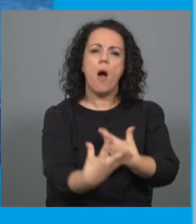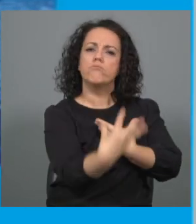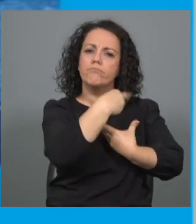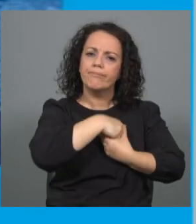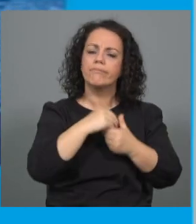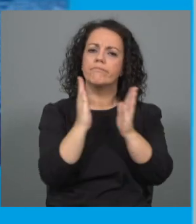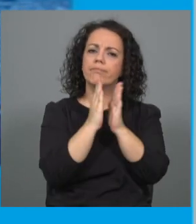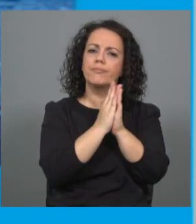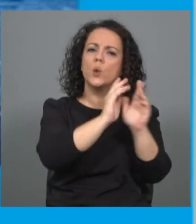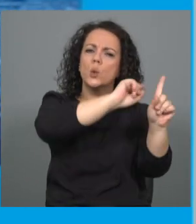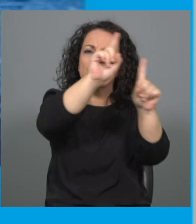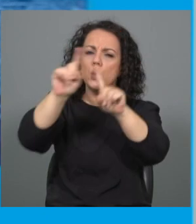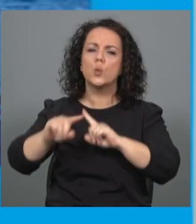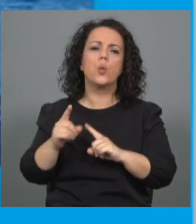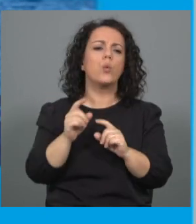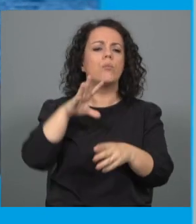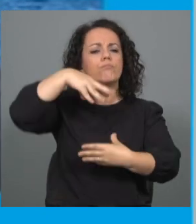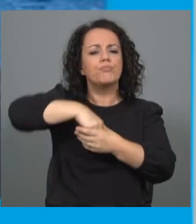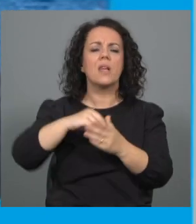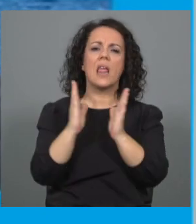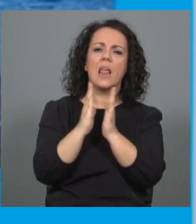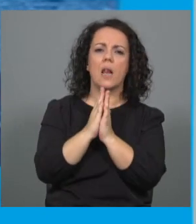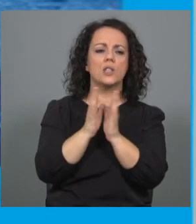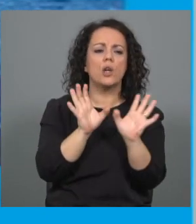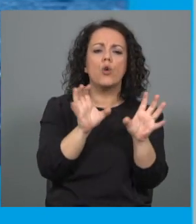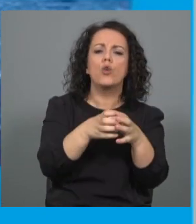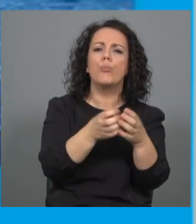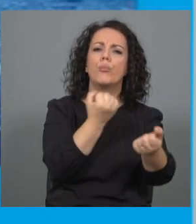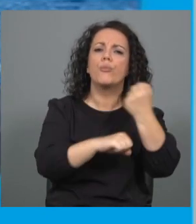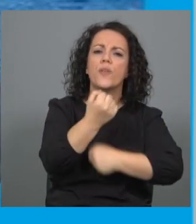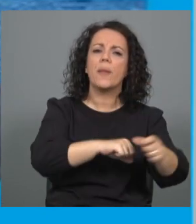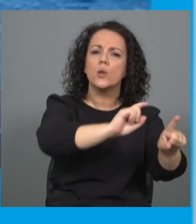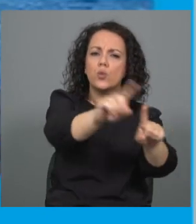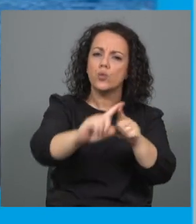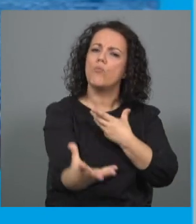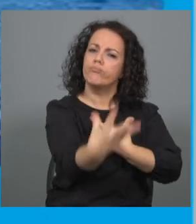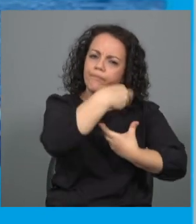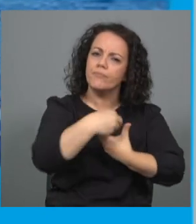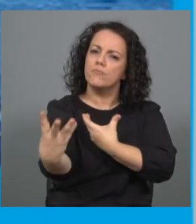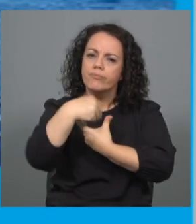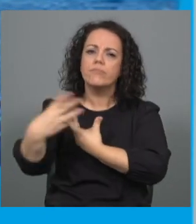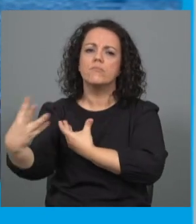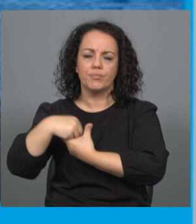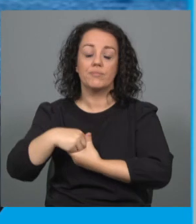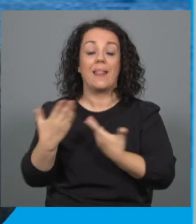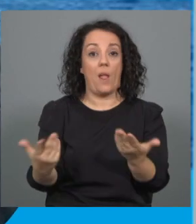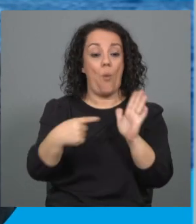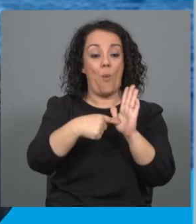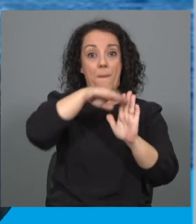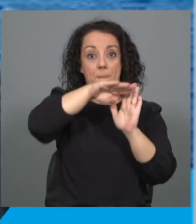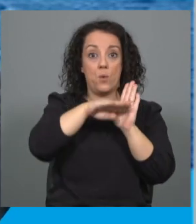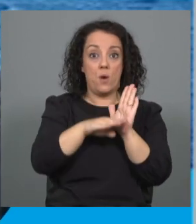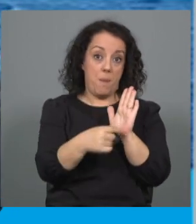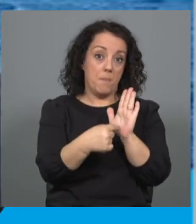e o maior número de movimentos da Igreja. E por isso, neste guião, neste